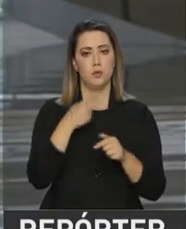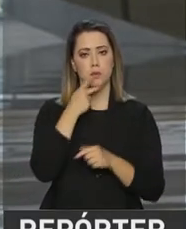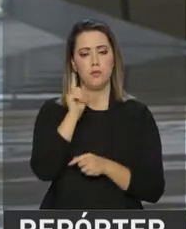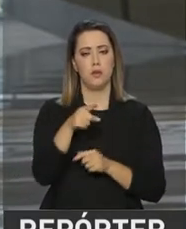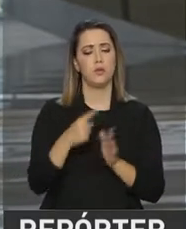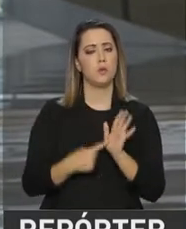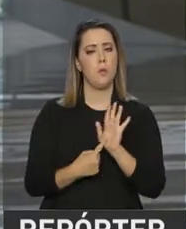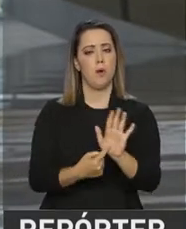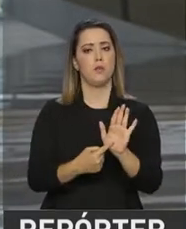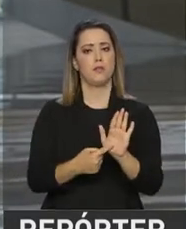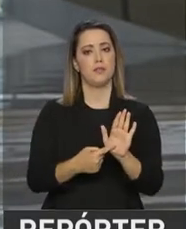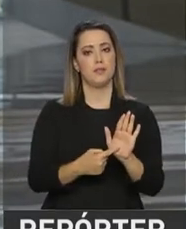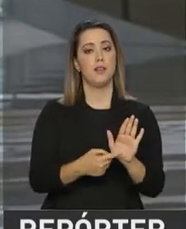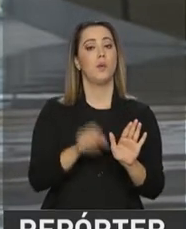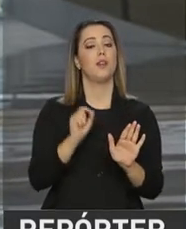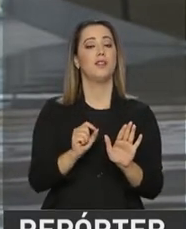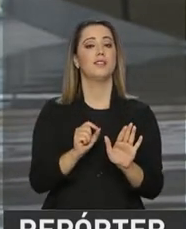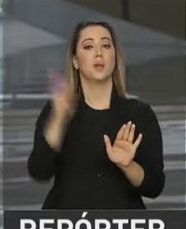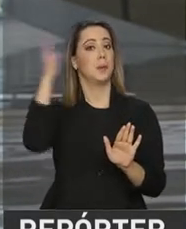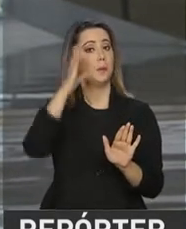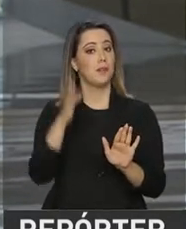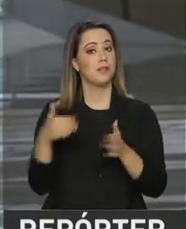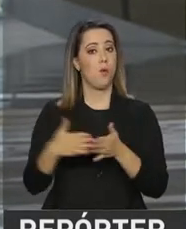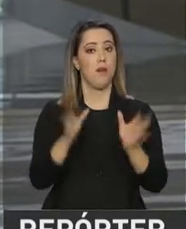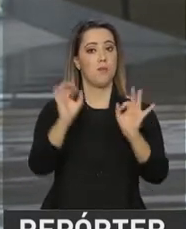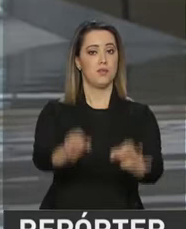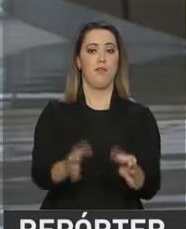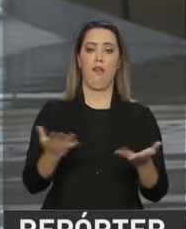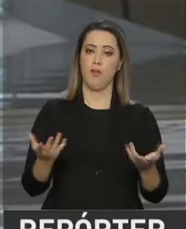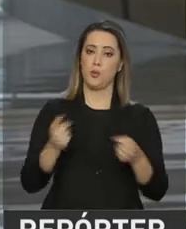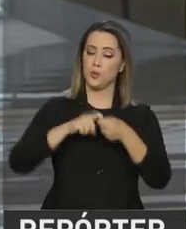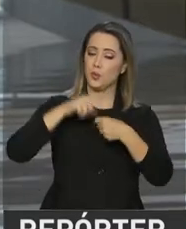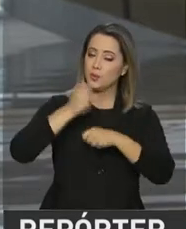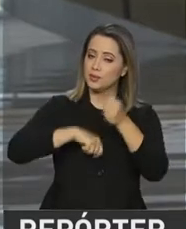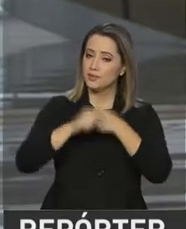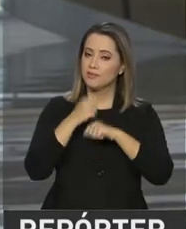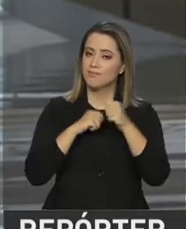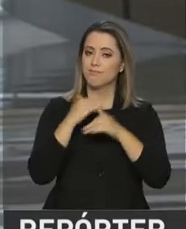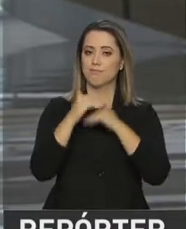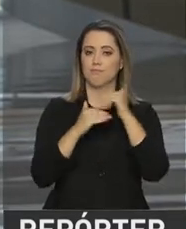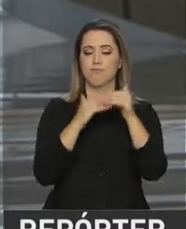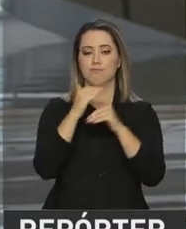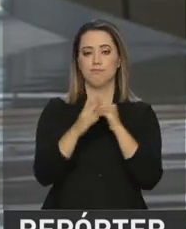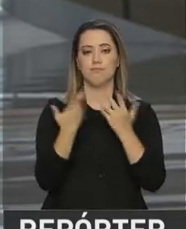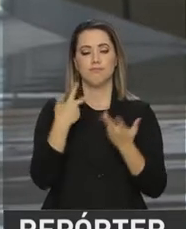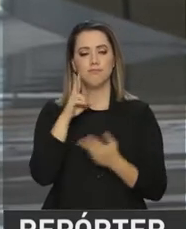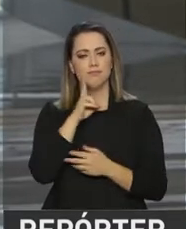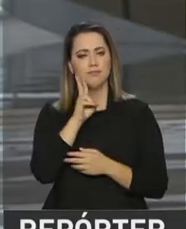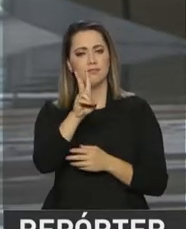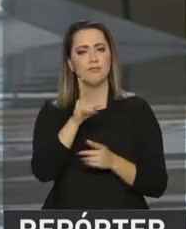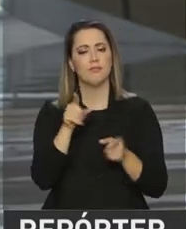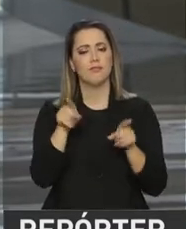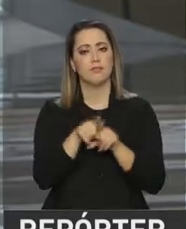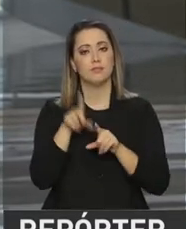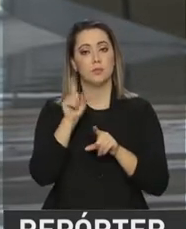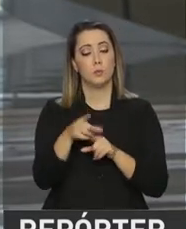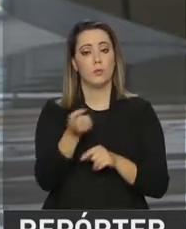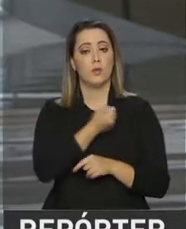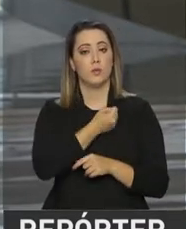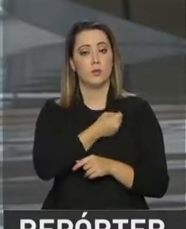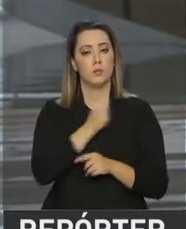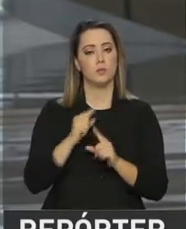demonstra que o brasil está no caminho certo um caminho de recuperação econômica ea previsão dele é que os dados